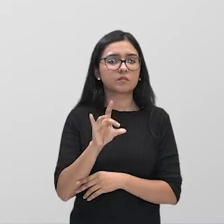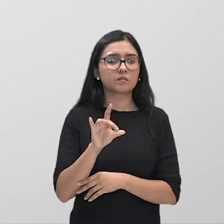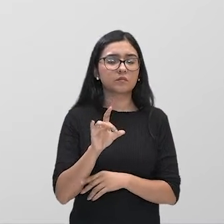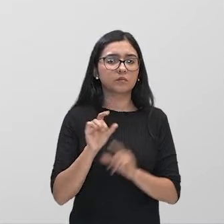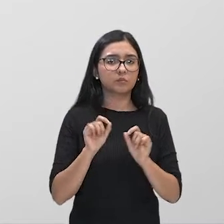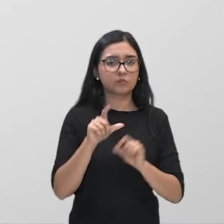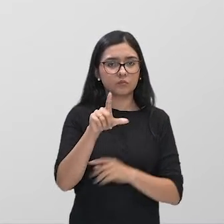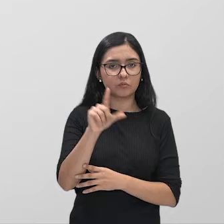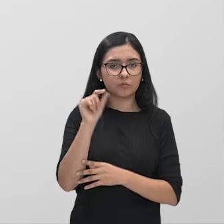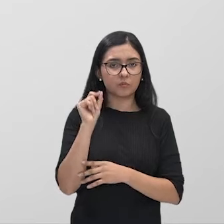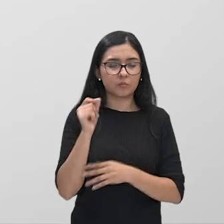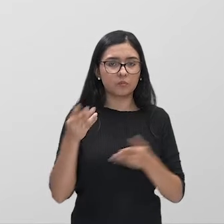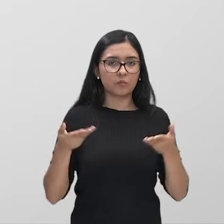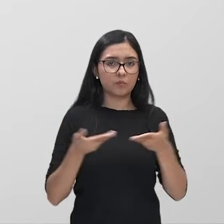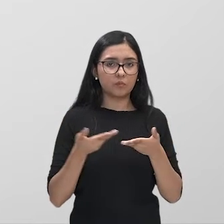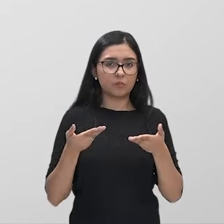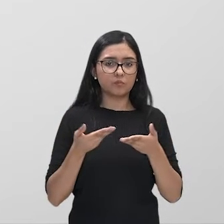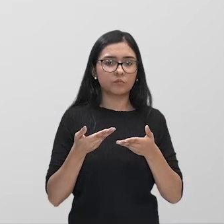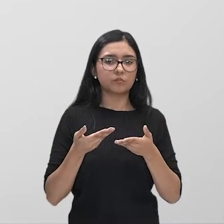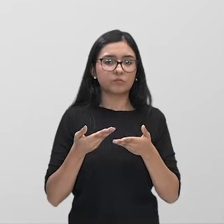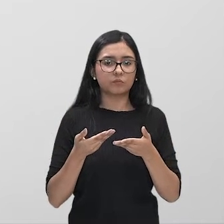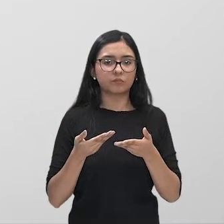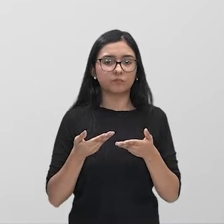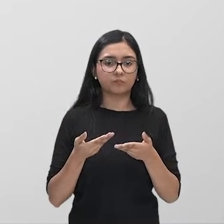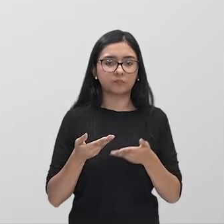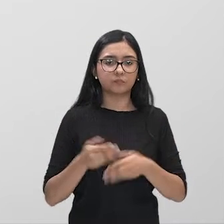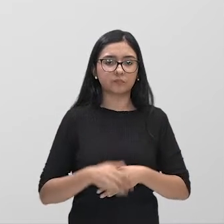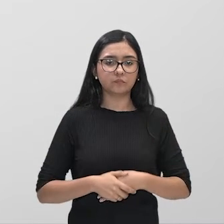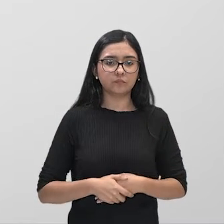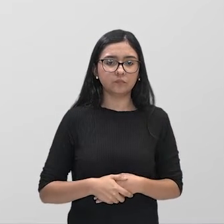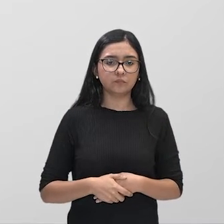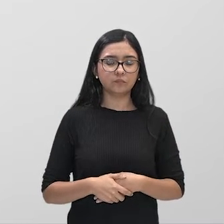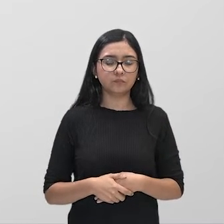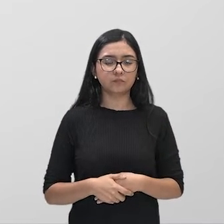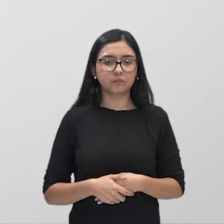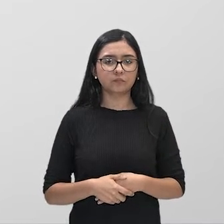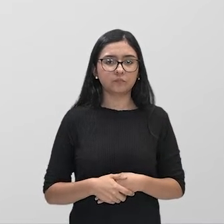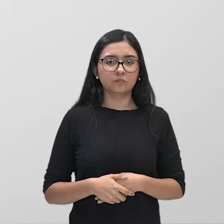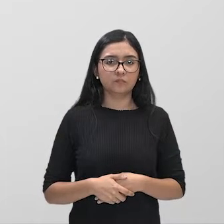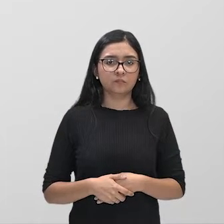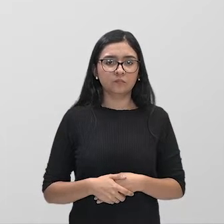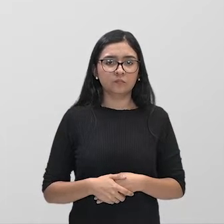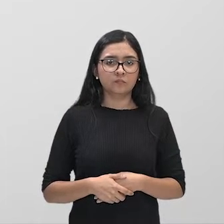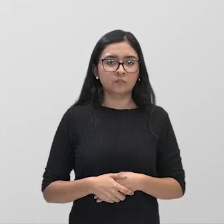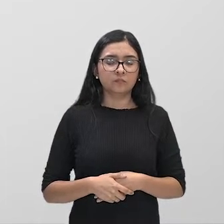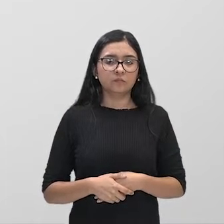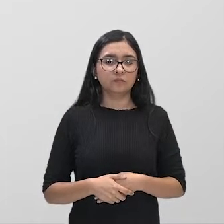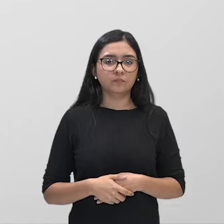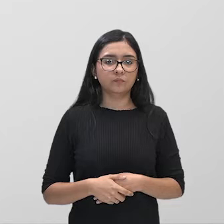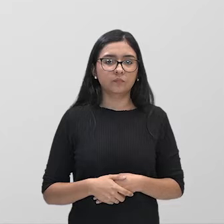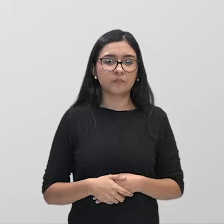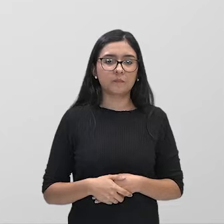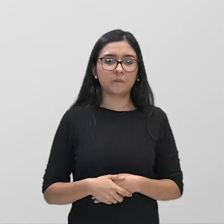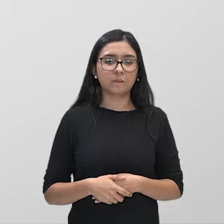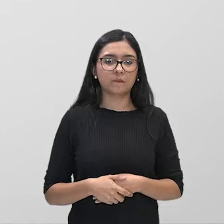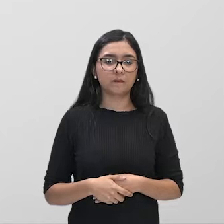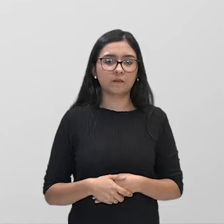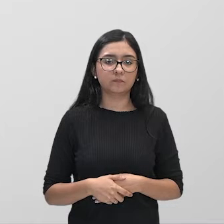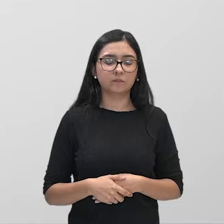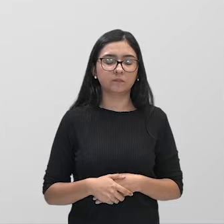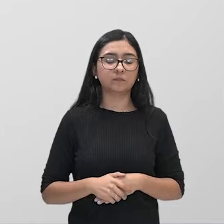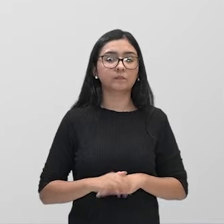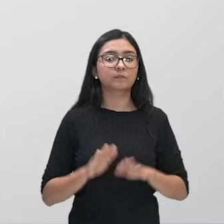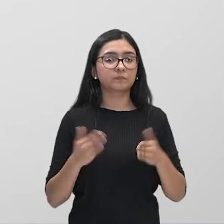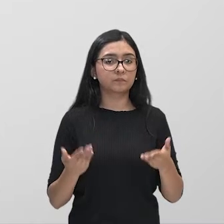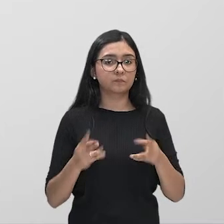hoje, né, a gente ainda, esse tema, né, ainda é bem